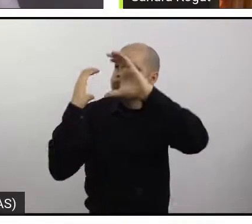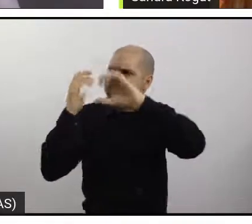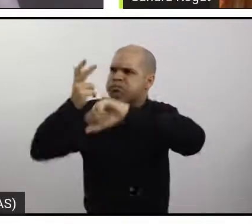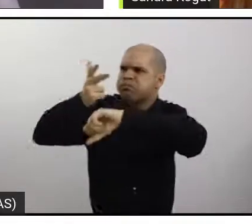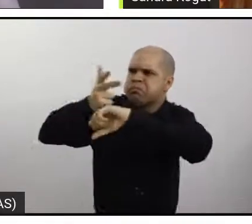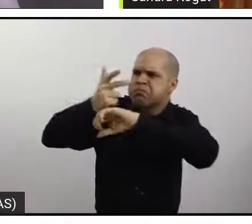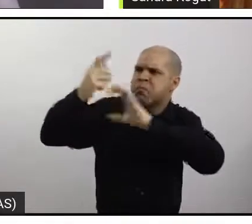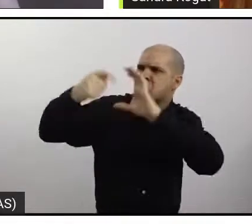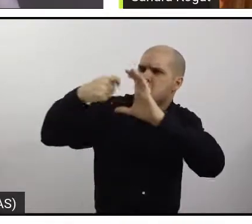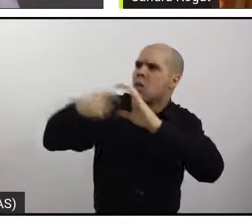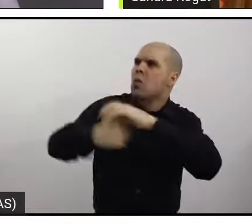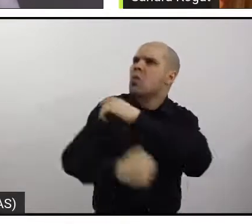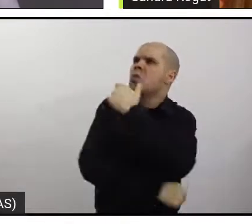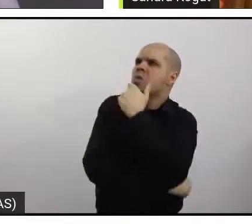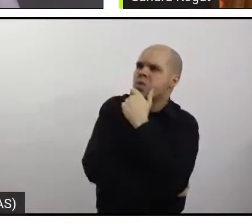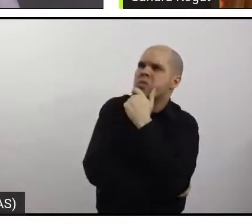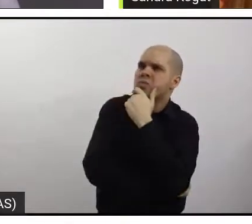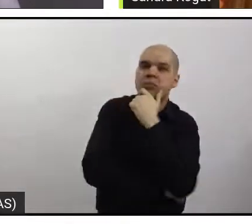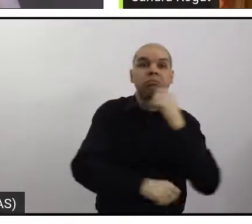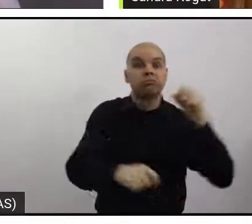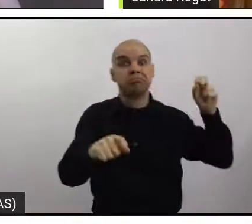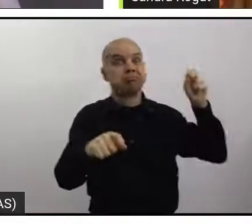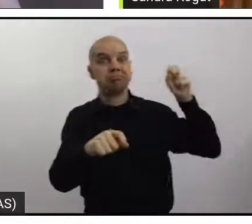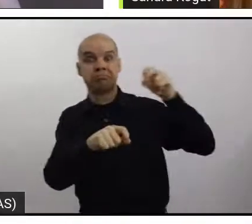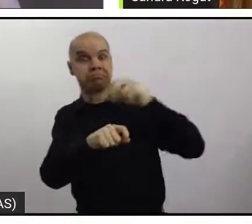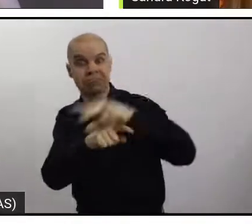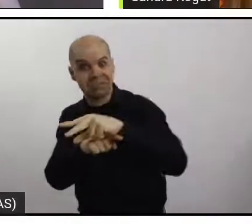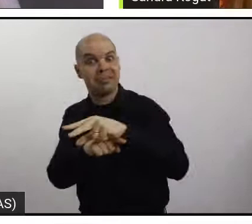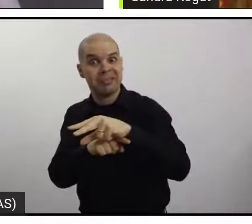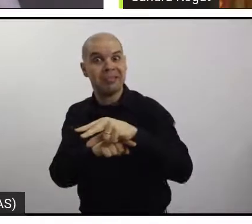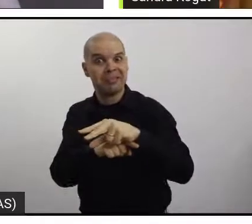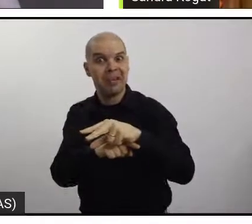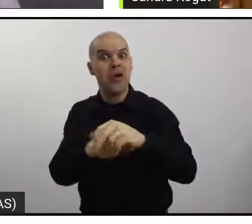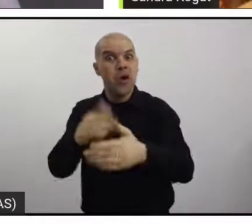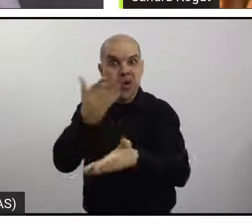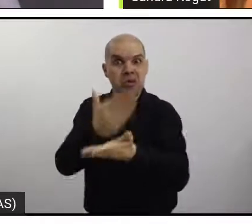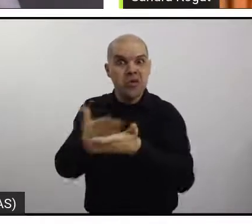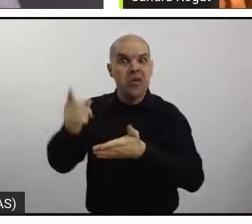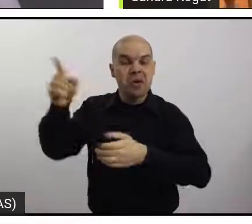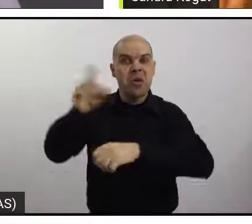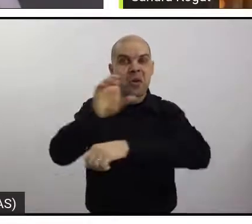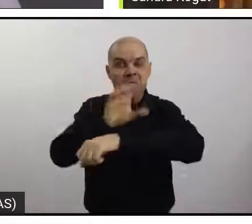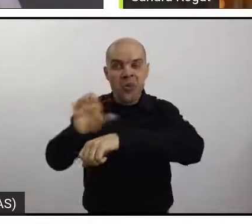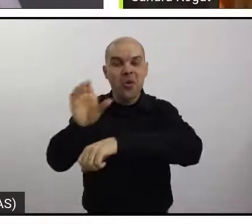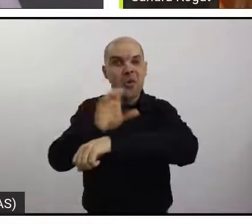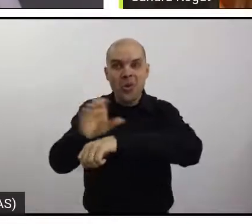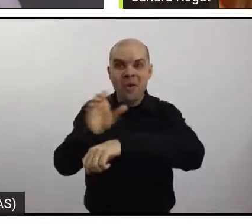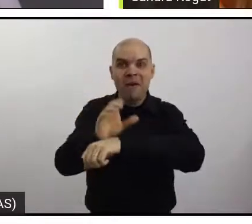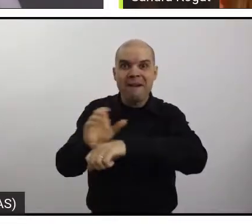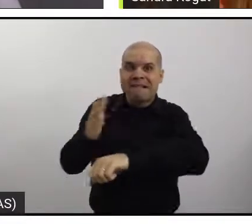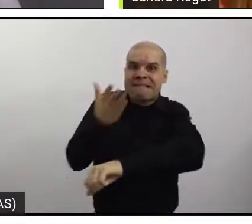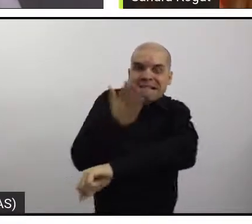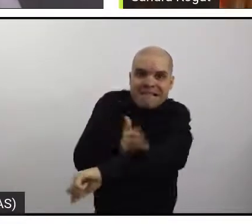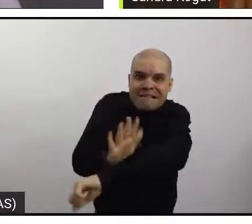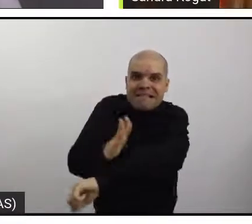Eu me lembro, para você ter uma ideia, eu me lembro, eu fui fazendo os primeiros vídeos, assim, meio